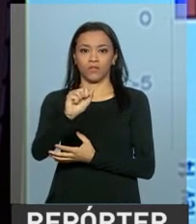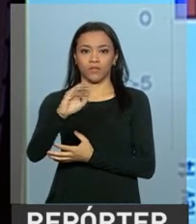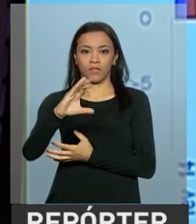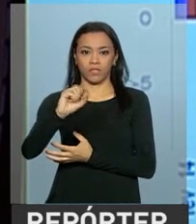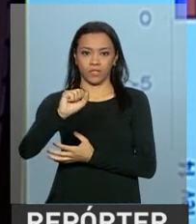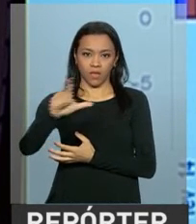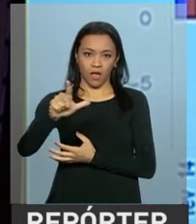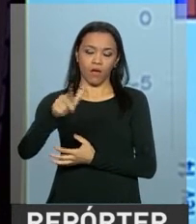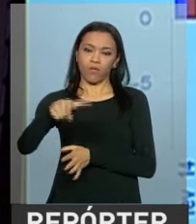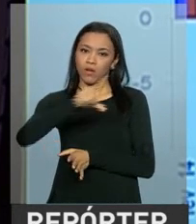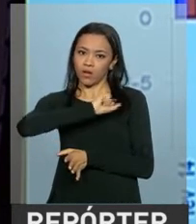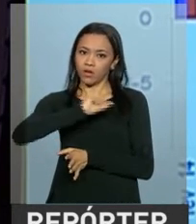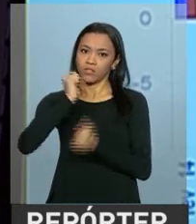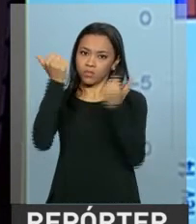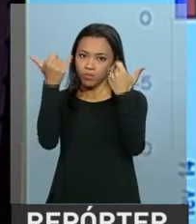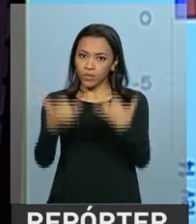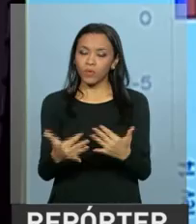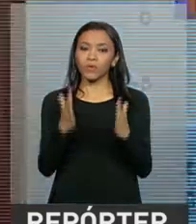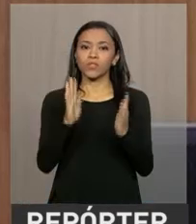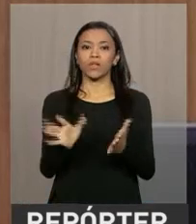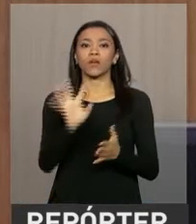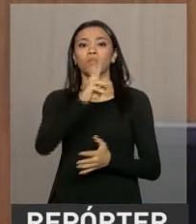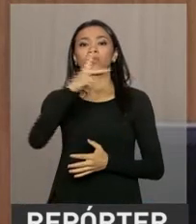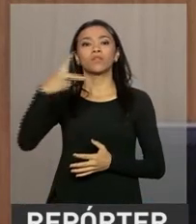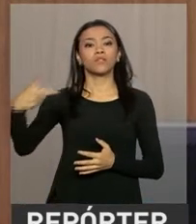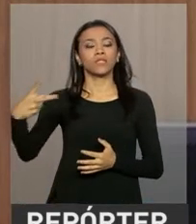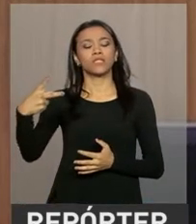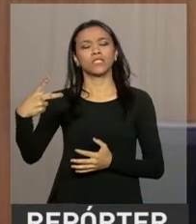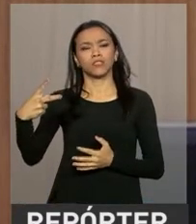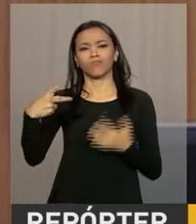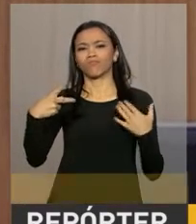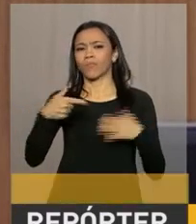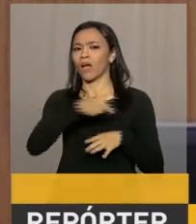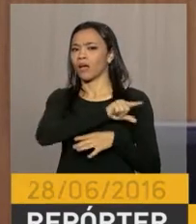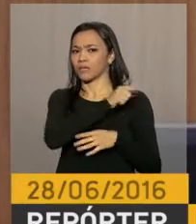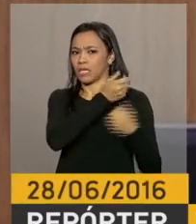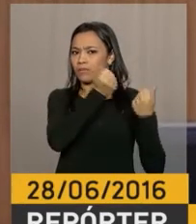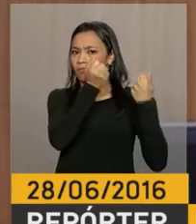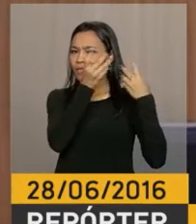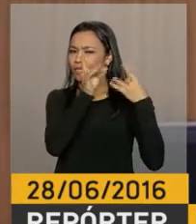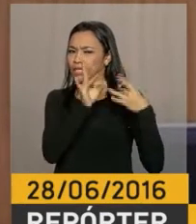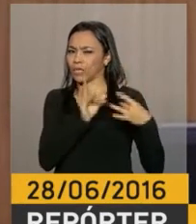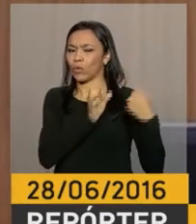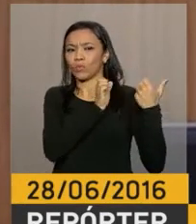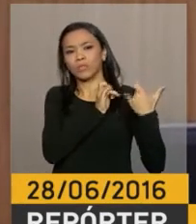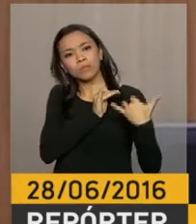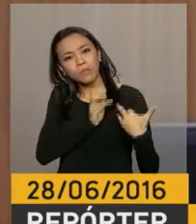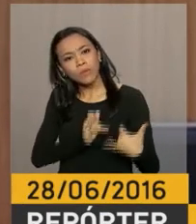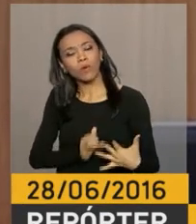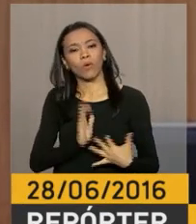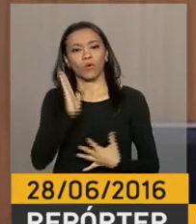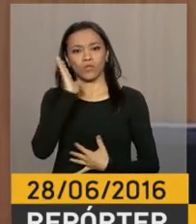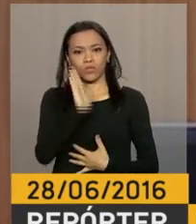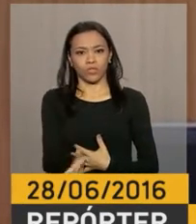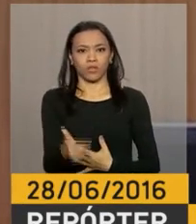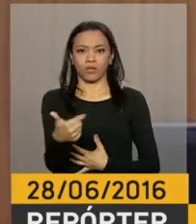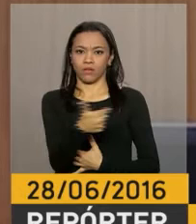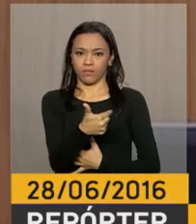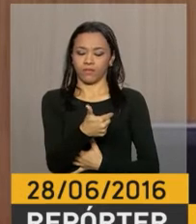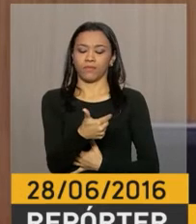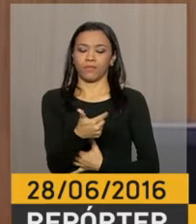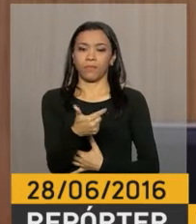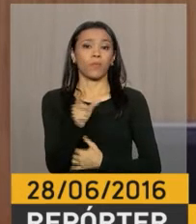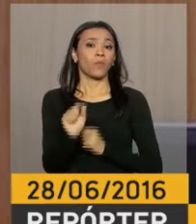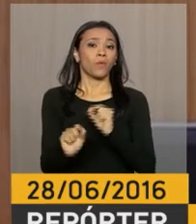gente menciona. O fiscal, o presidente teve a oportunidade de detalhar muito bem para todos vocês, mostrar só